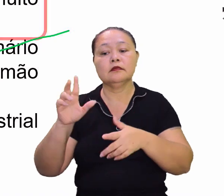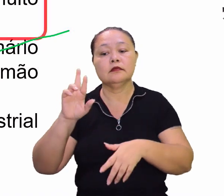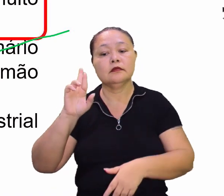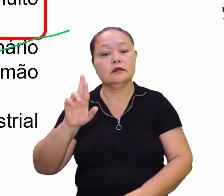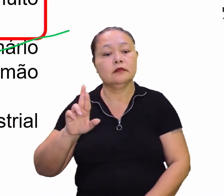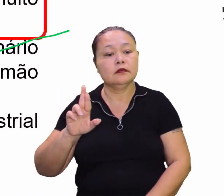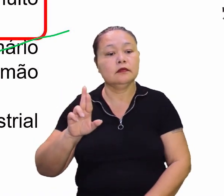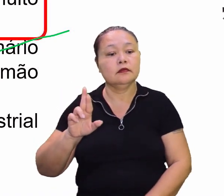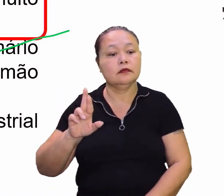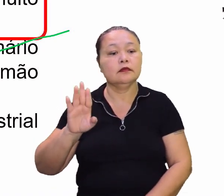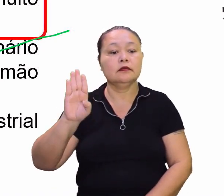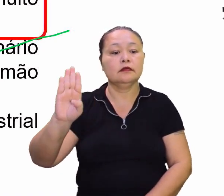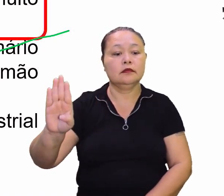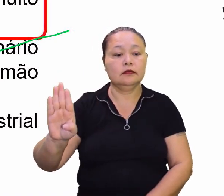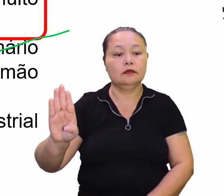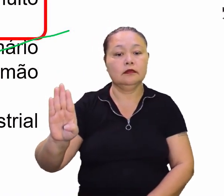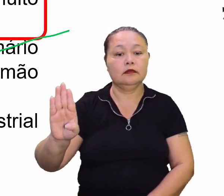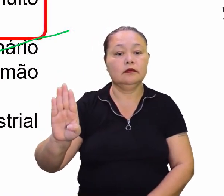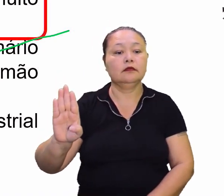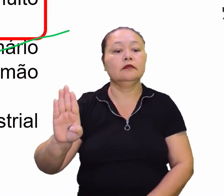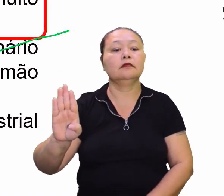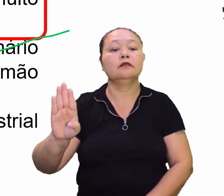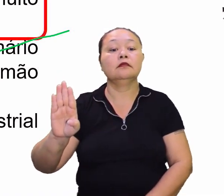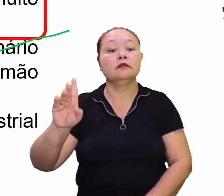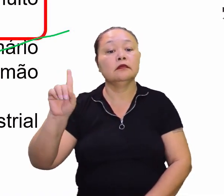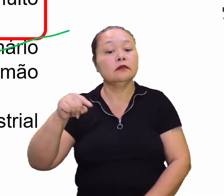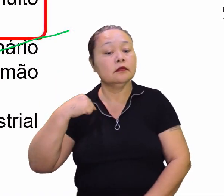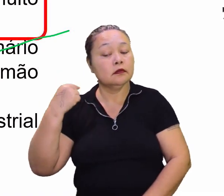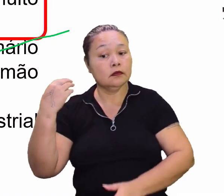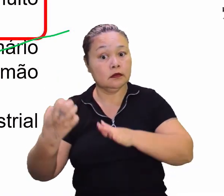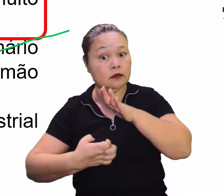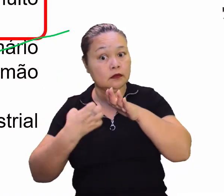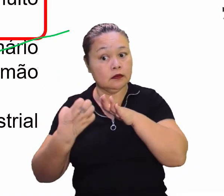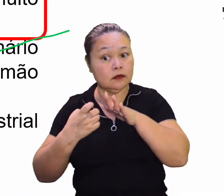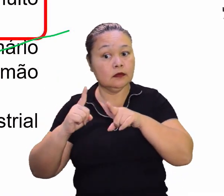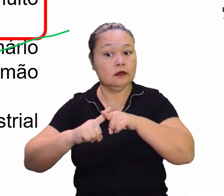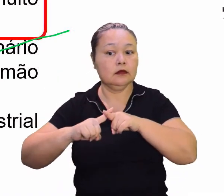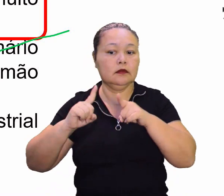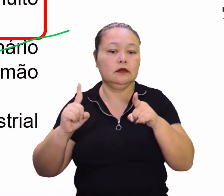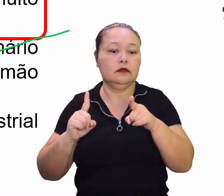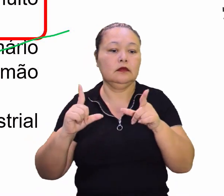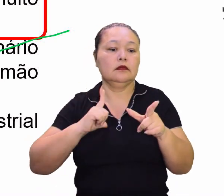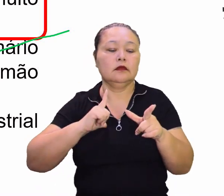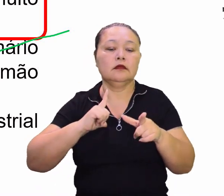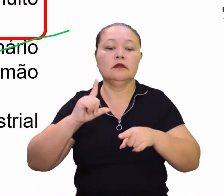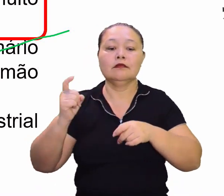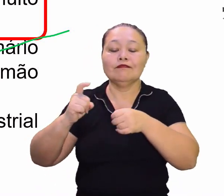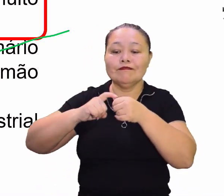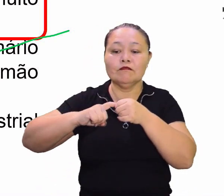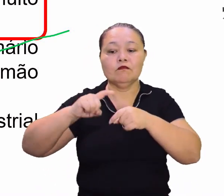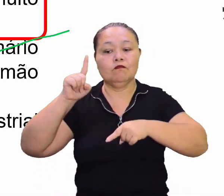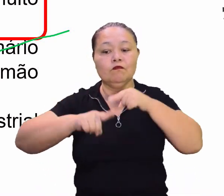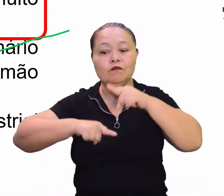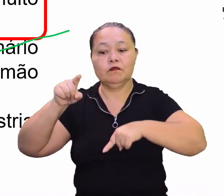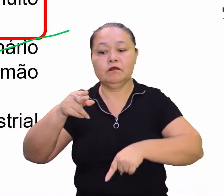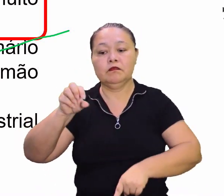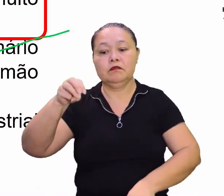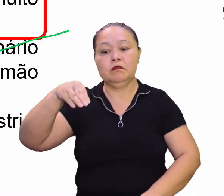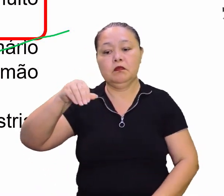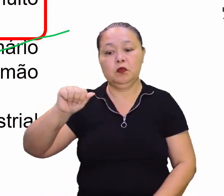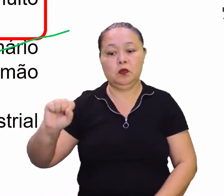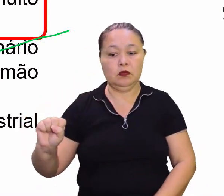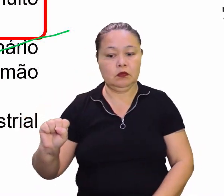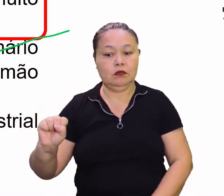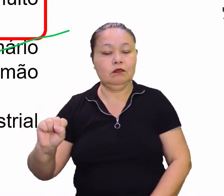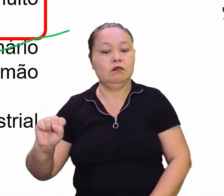correta, que é a alternativa B. Seria altamente industrializado, porém muito dependente de